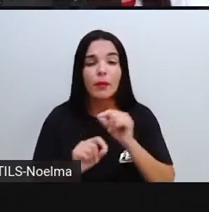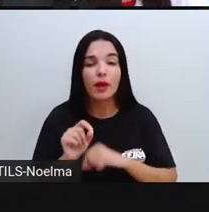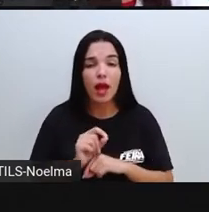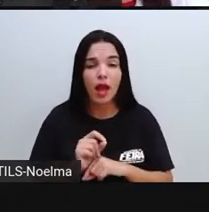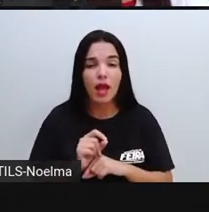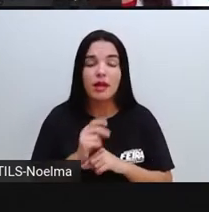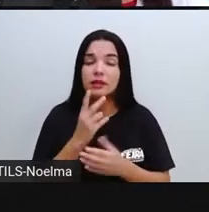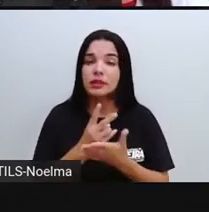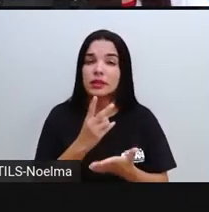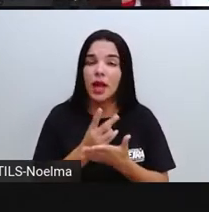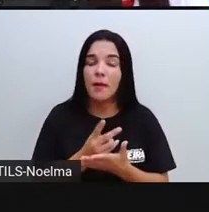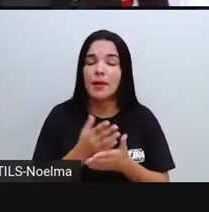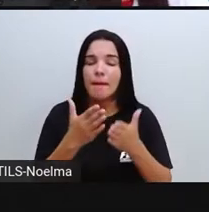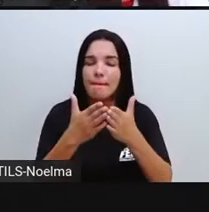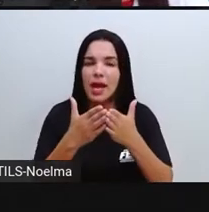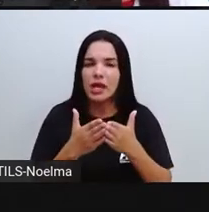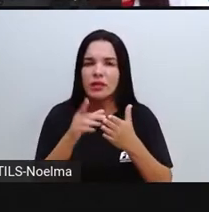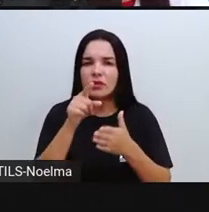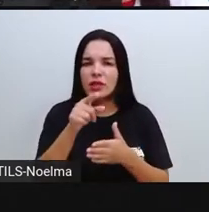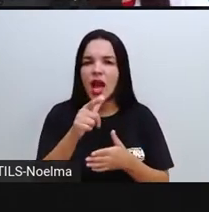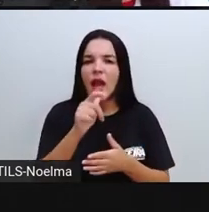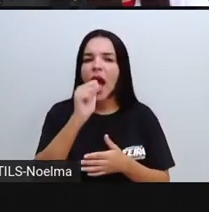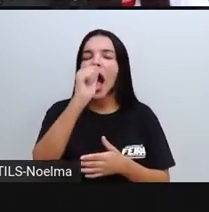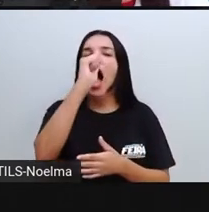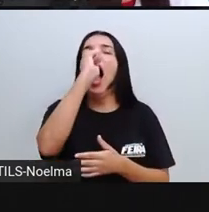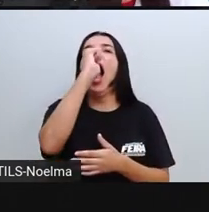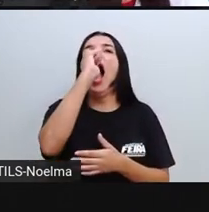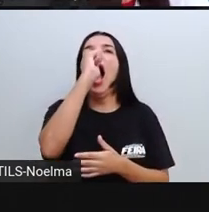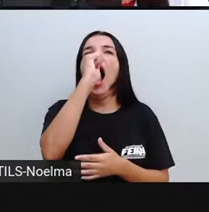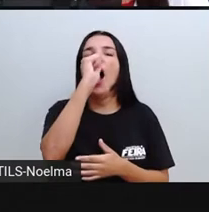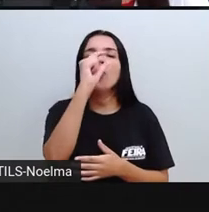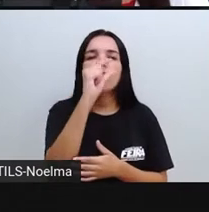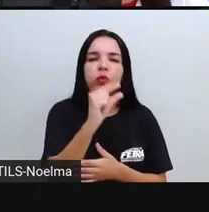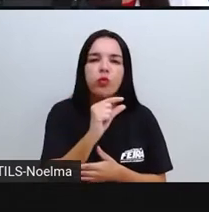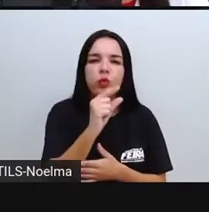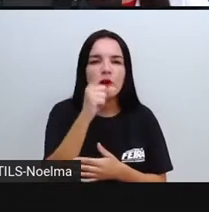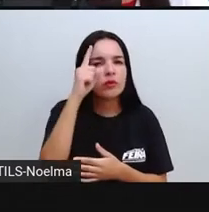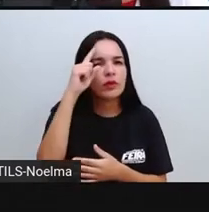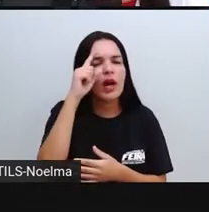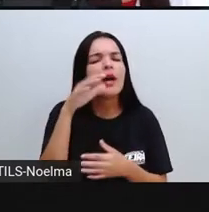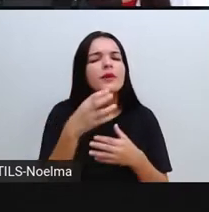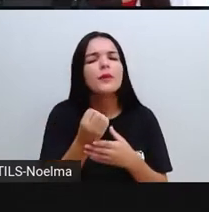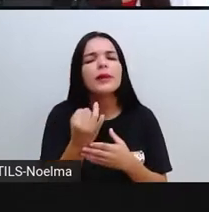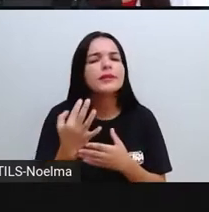é beber no mínimo quantos litros de água por dia?